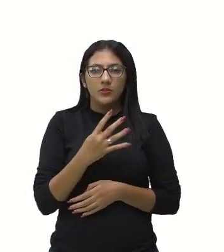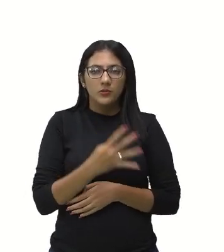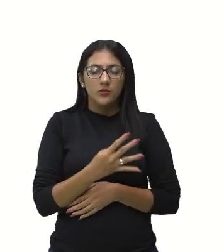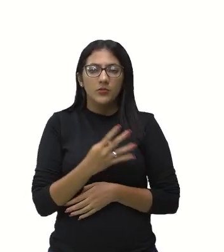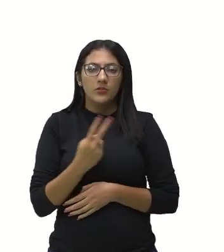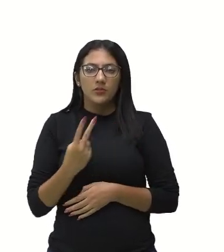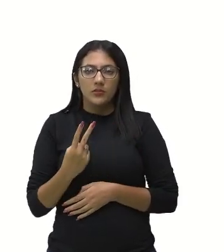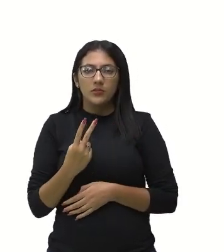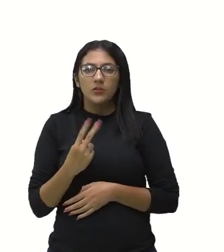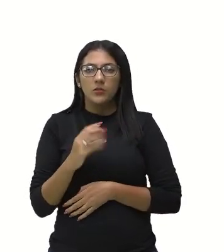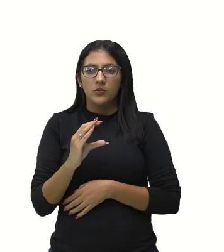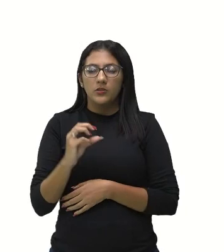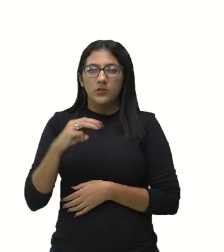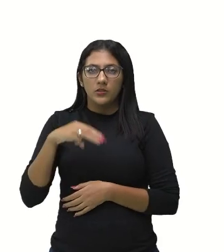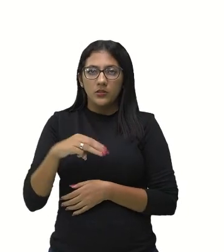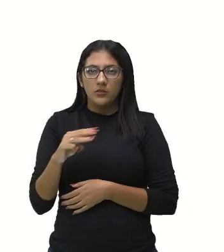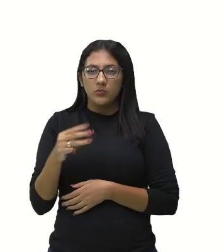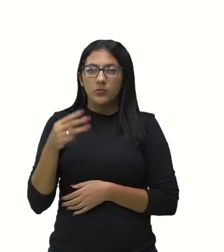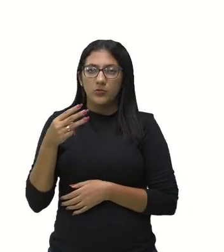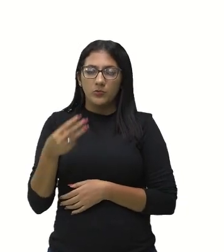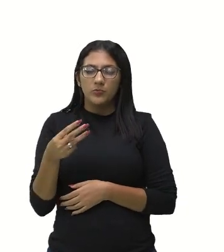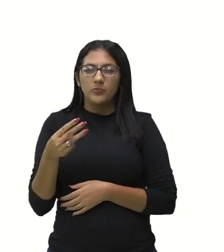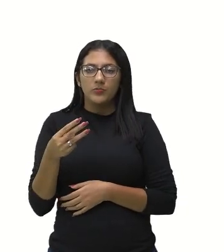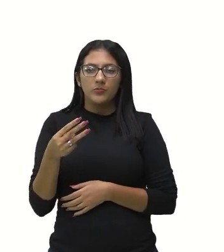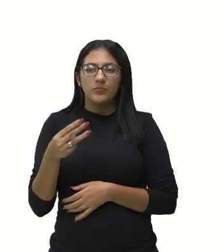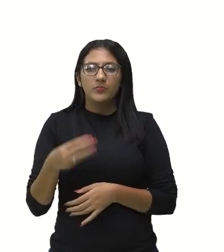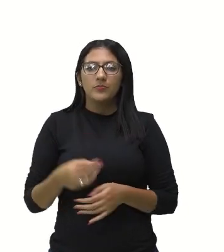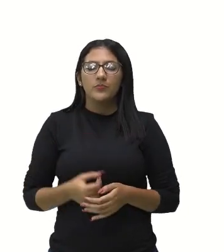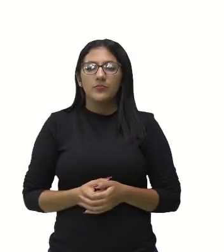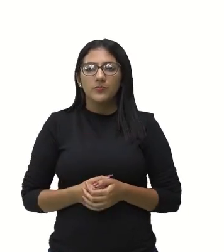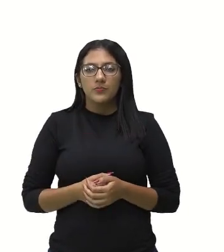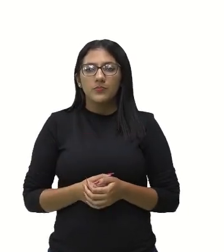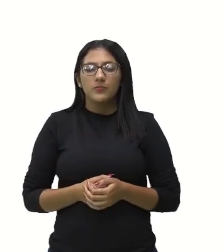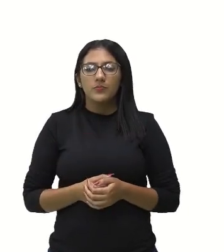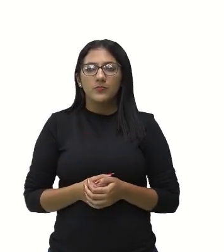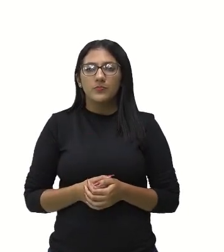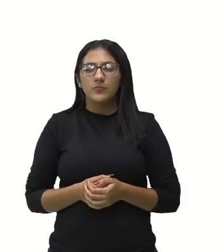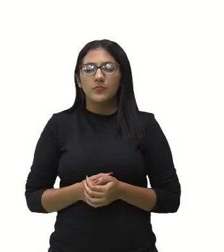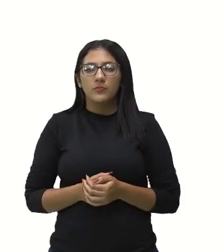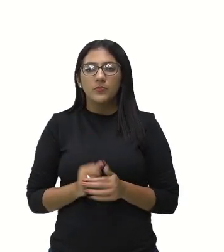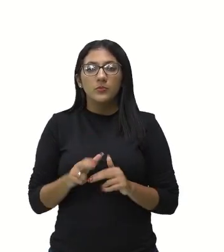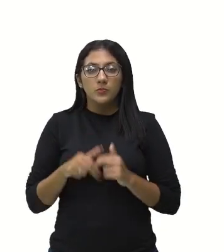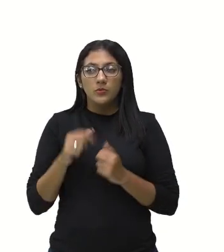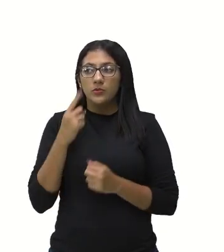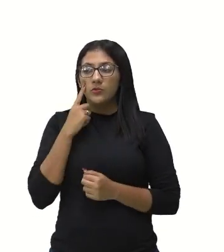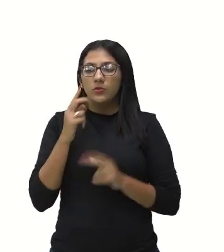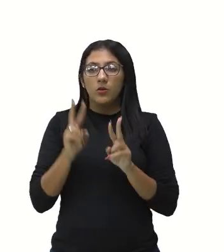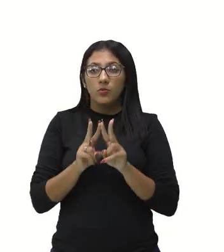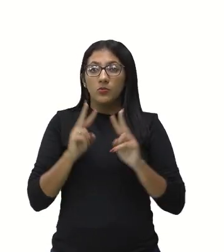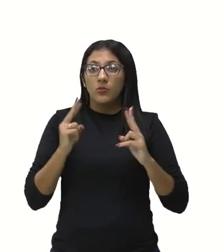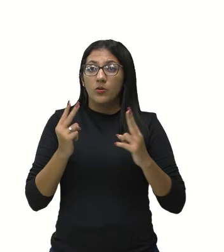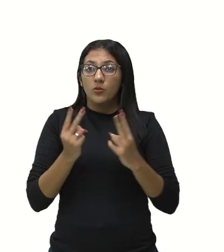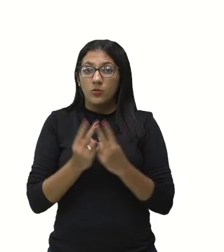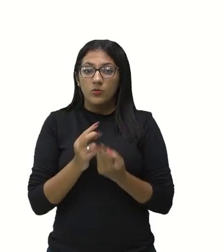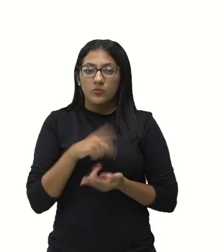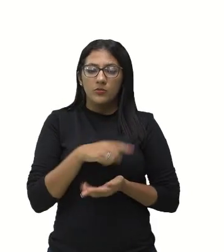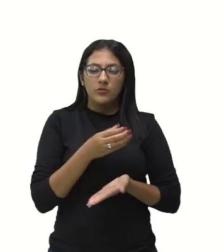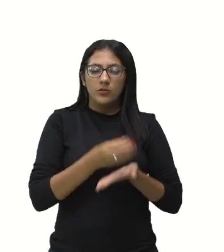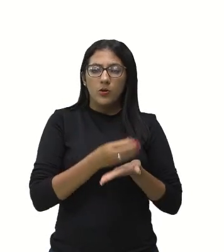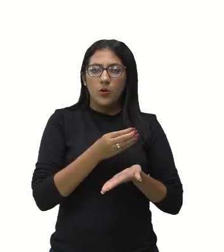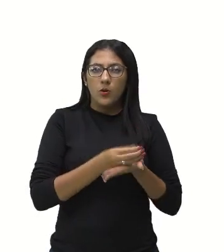942 centímetros cúbicos. Portanto, né, o volume do copinho